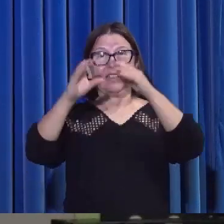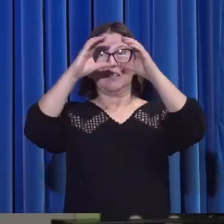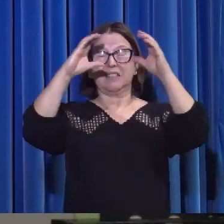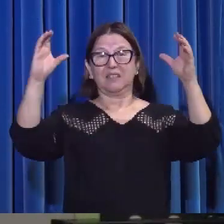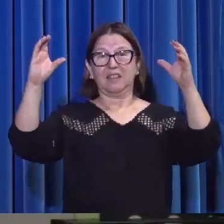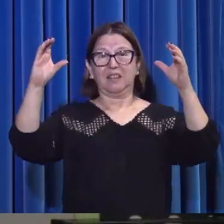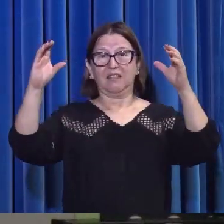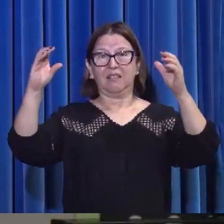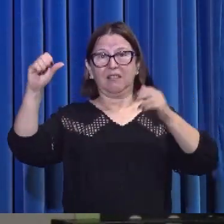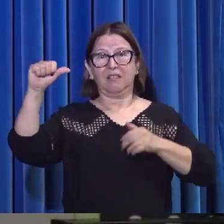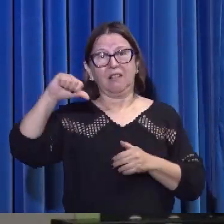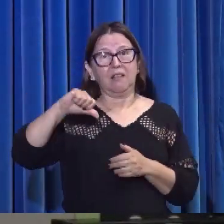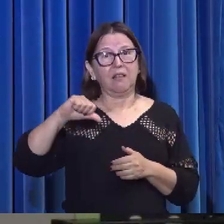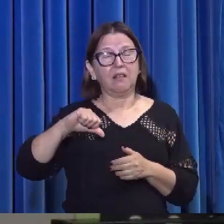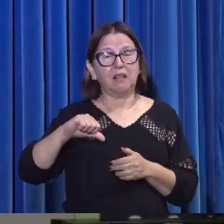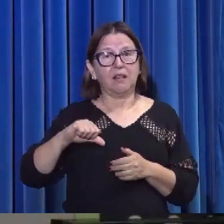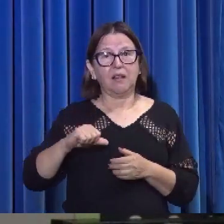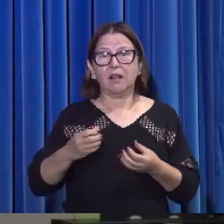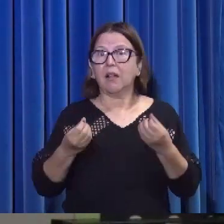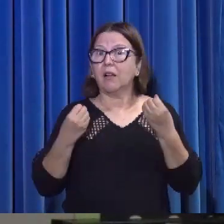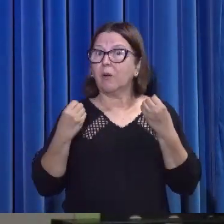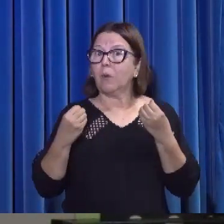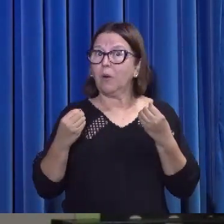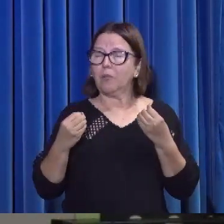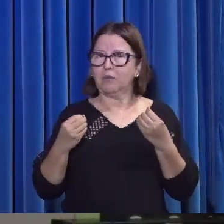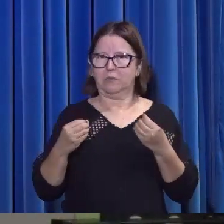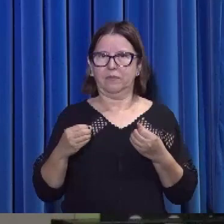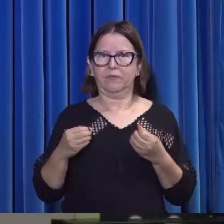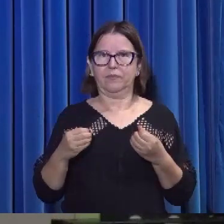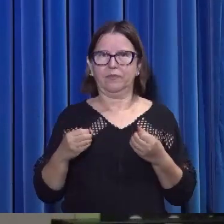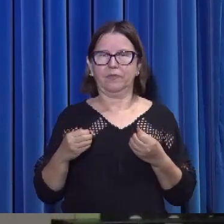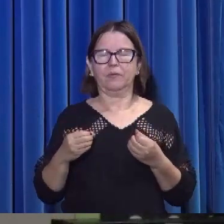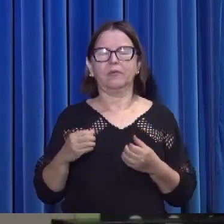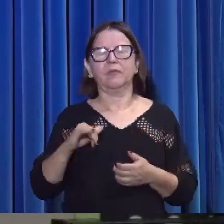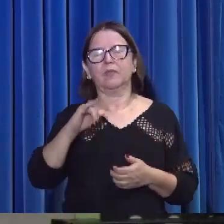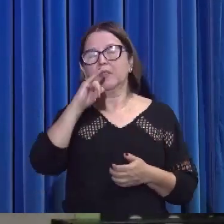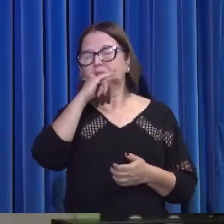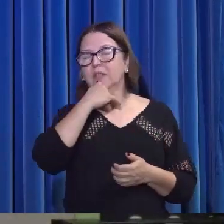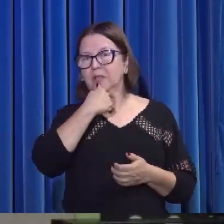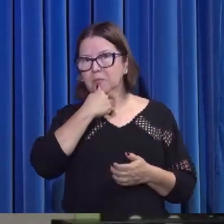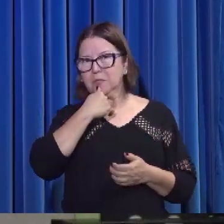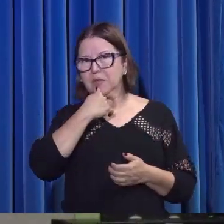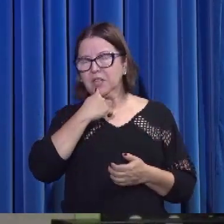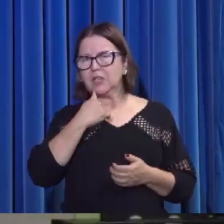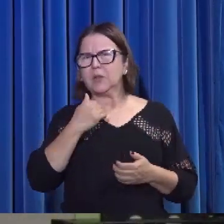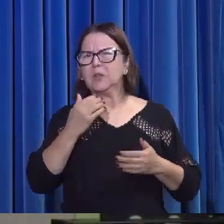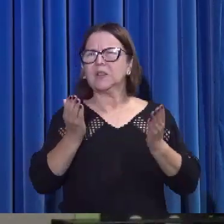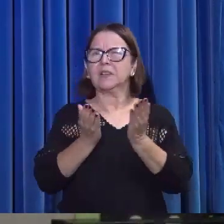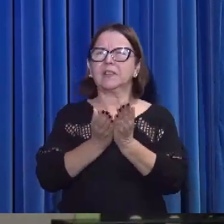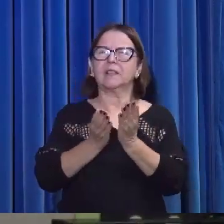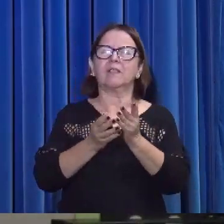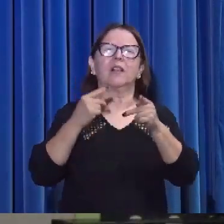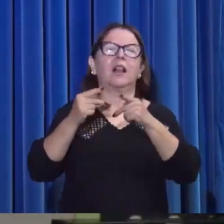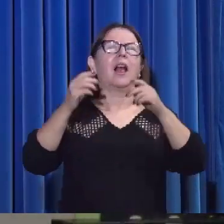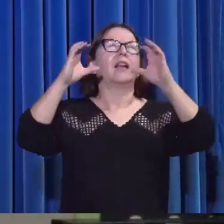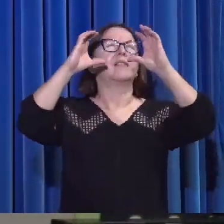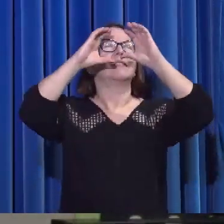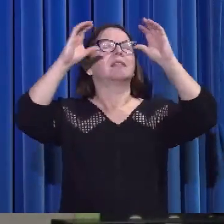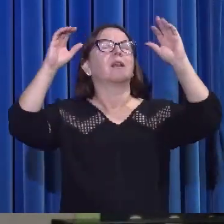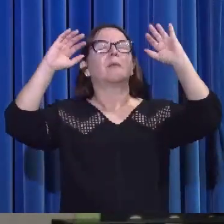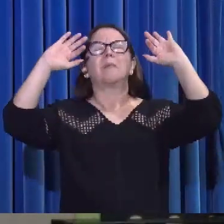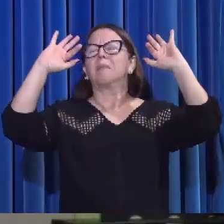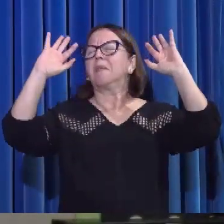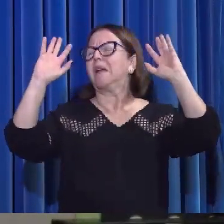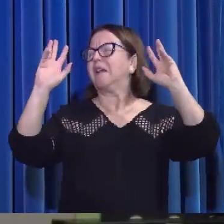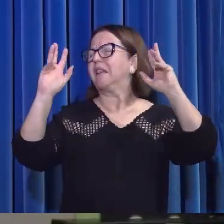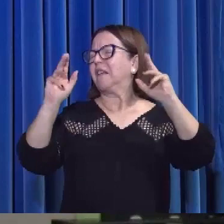Felizmente, isso é uma realidade. Os cristãos falam do céu, que o céu é maravilhoso, que o céu não vai ter